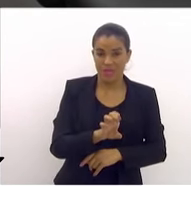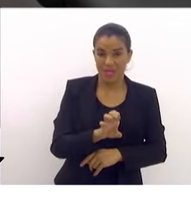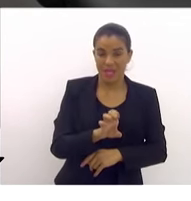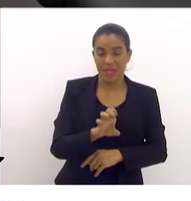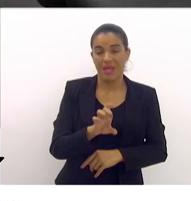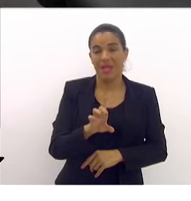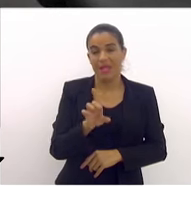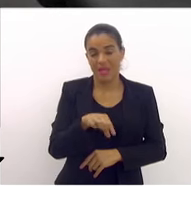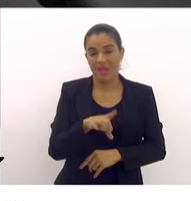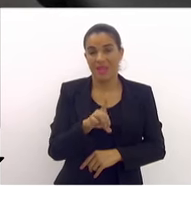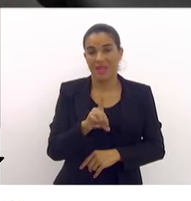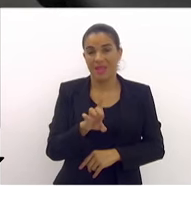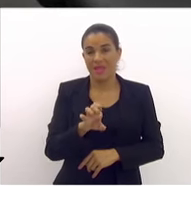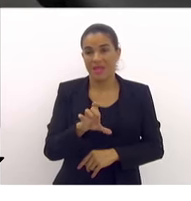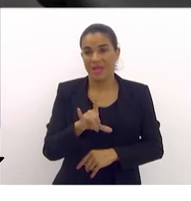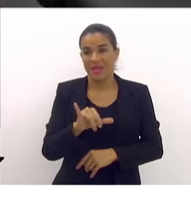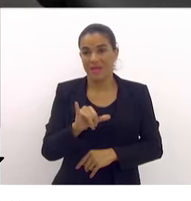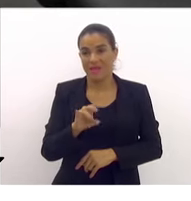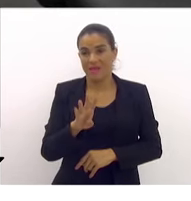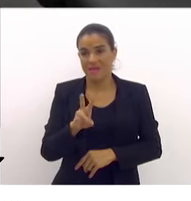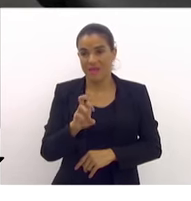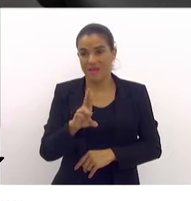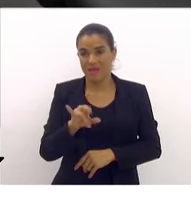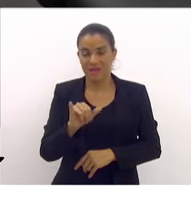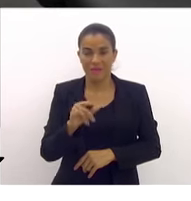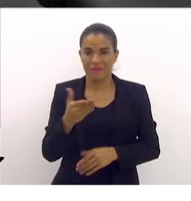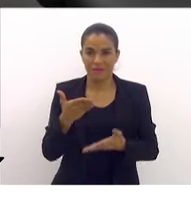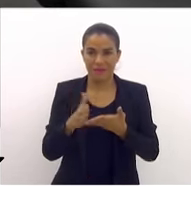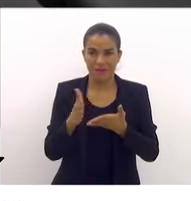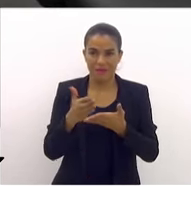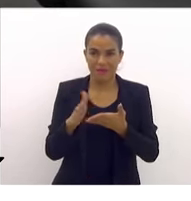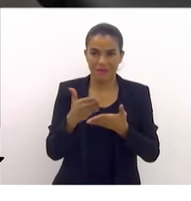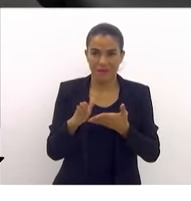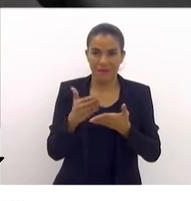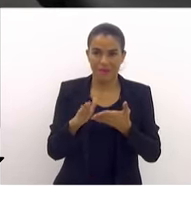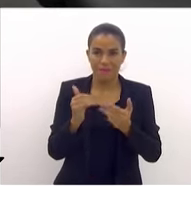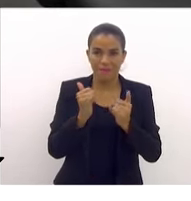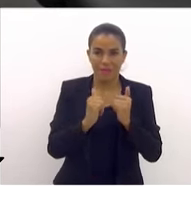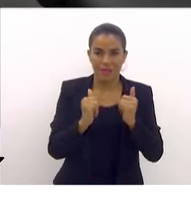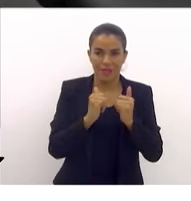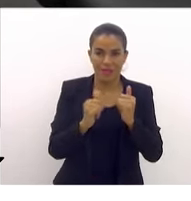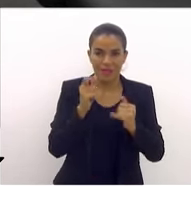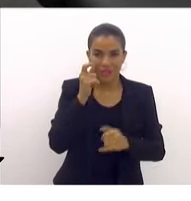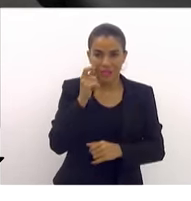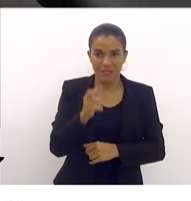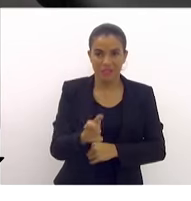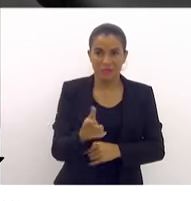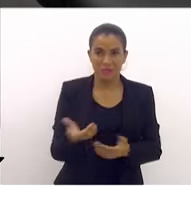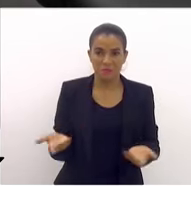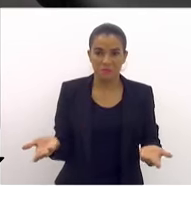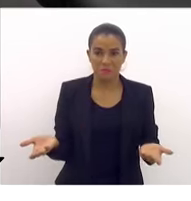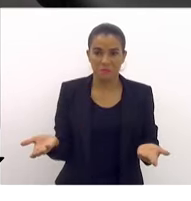propondo aqui nesse projeto de lei. Não tem nada a ver uma coisa com a outra. Não, eu estou falando similaridade de intenção.